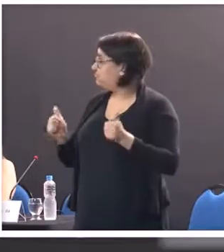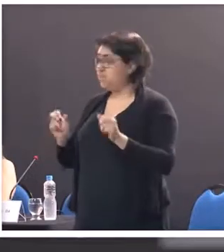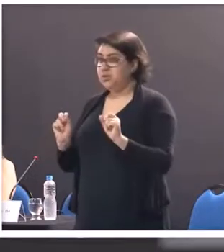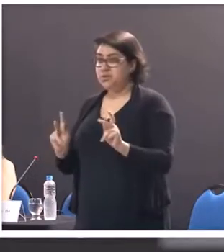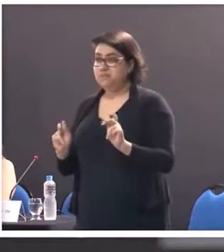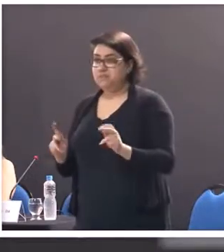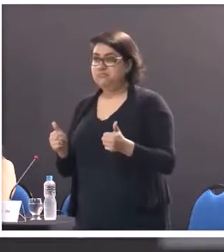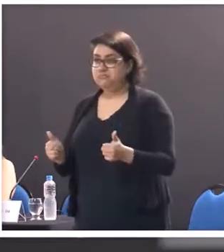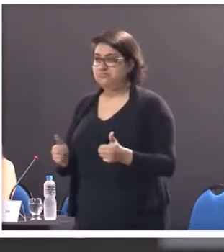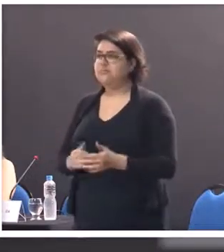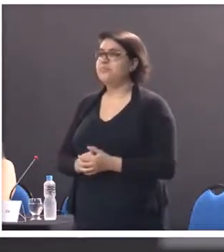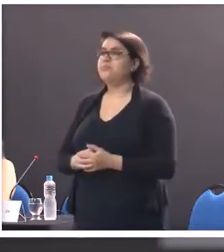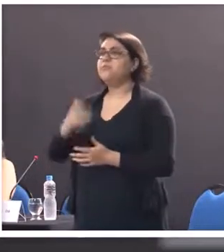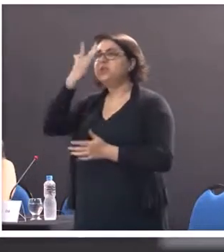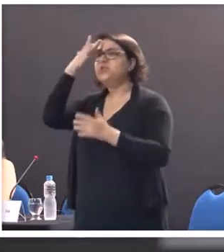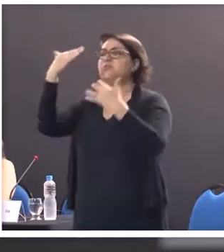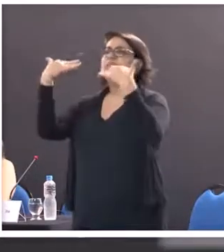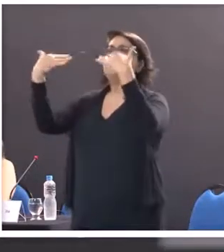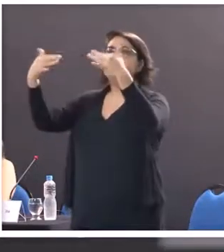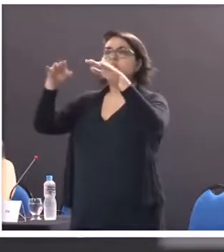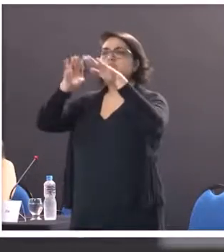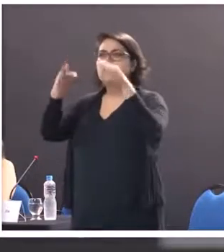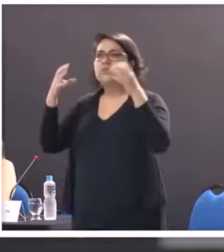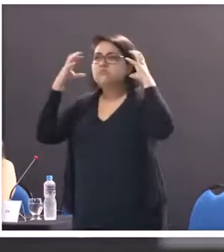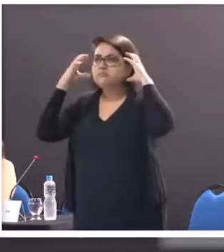alguém? Pessoal aí na cabine.